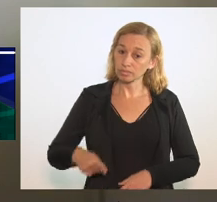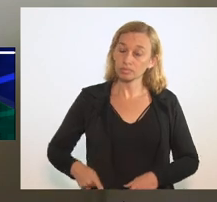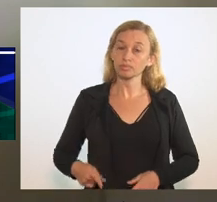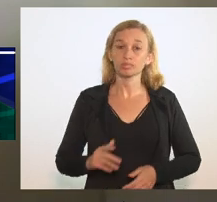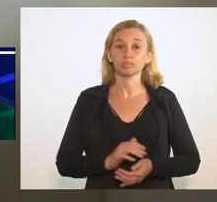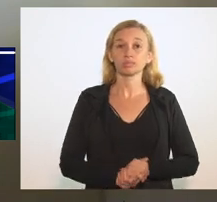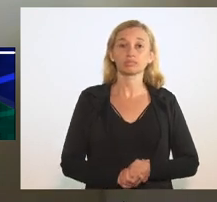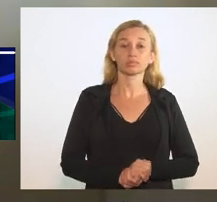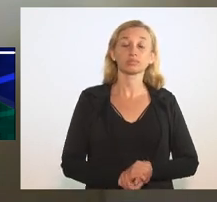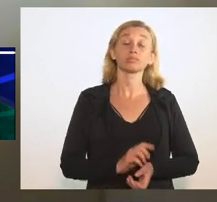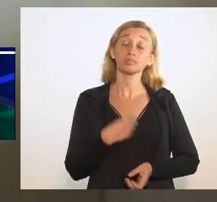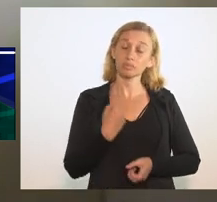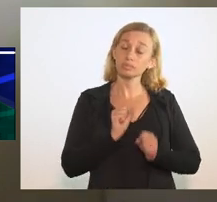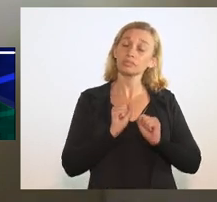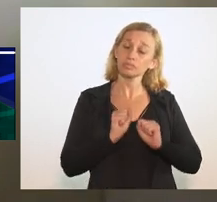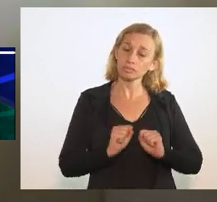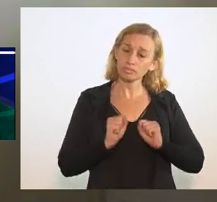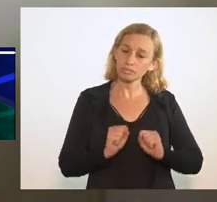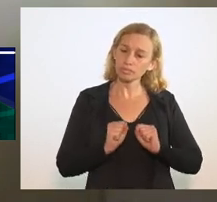que a gente possa